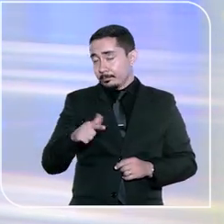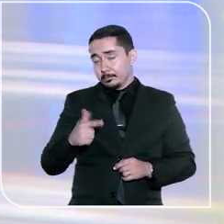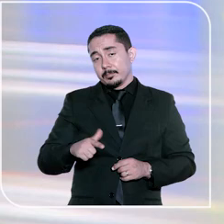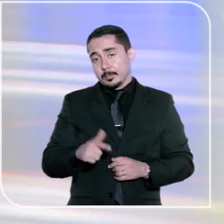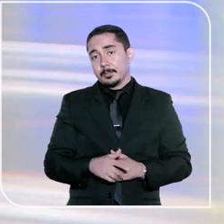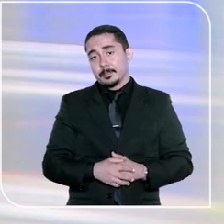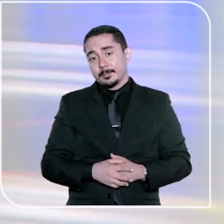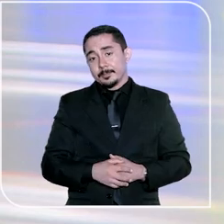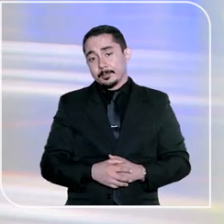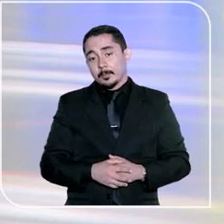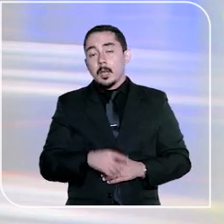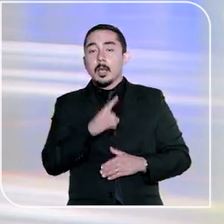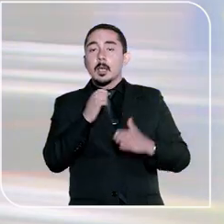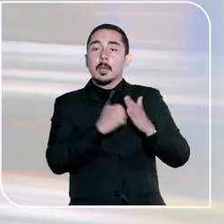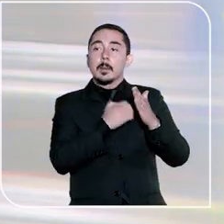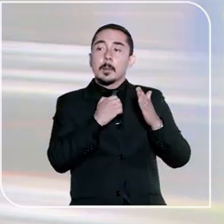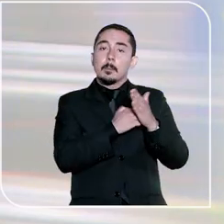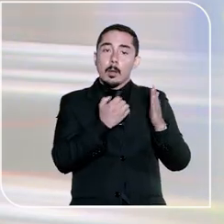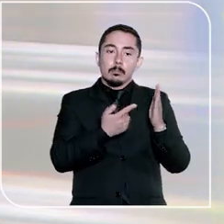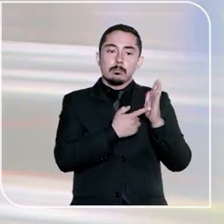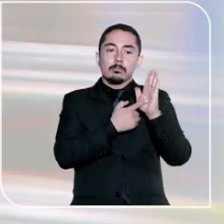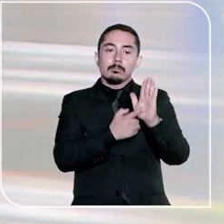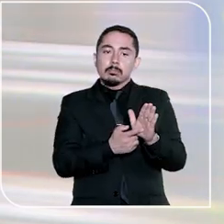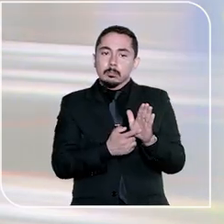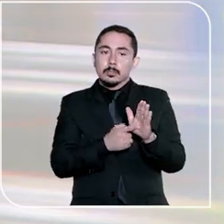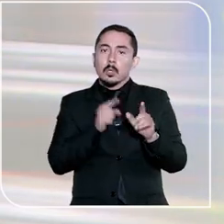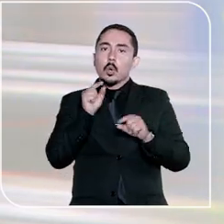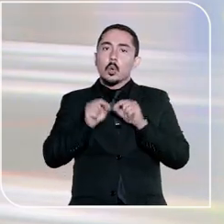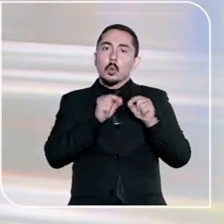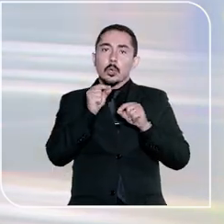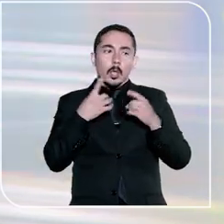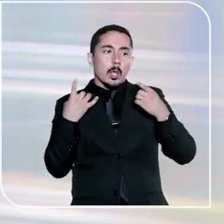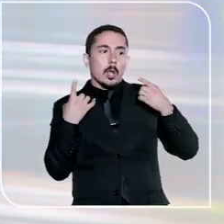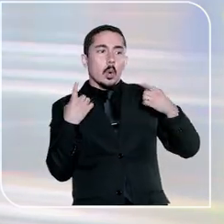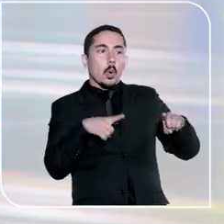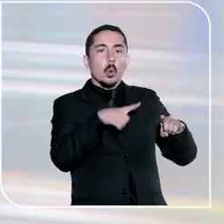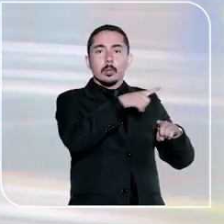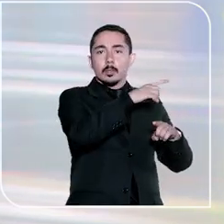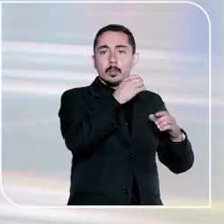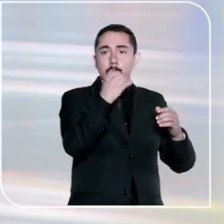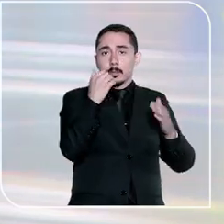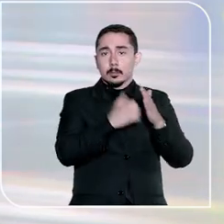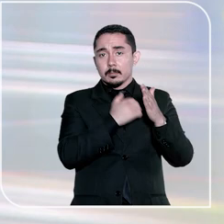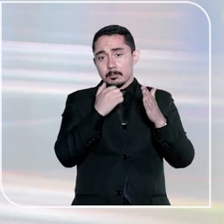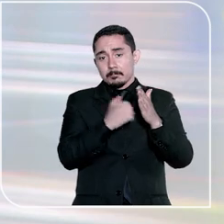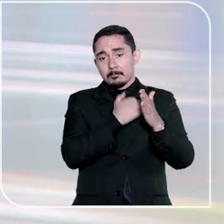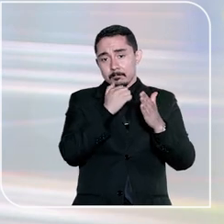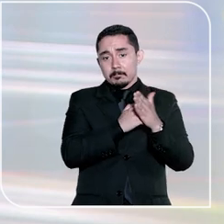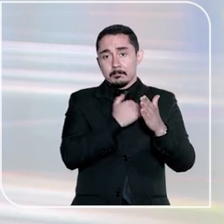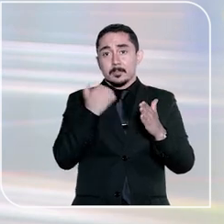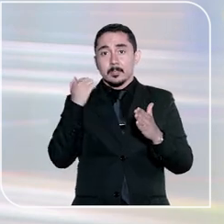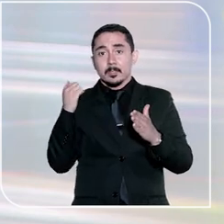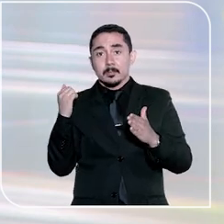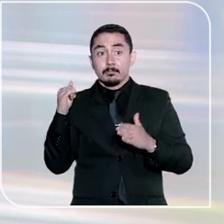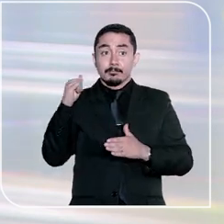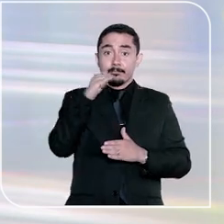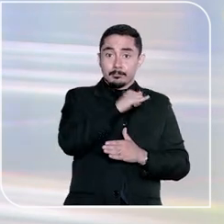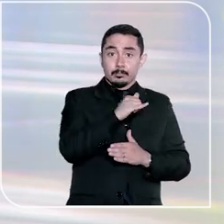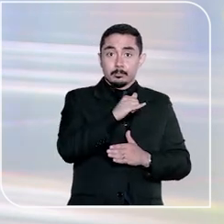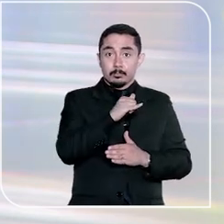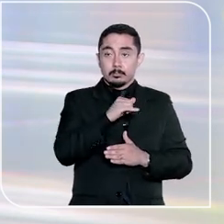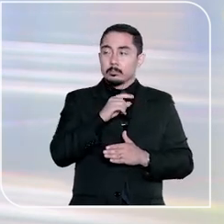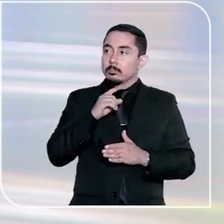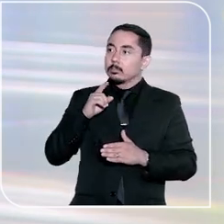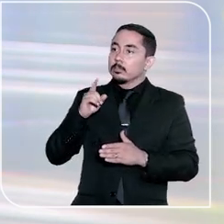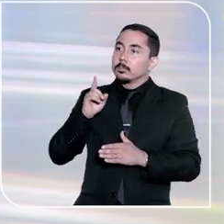cancelamento a empresa de turismo propôs ação de indenização contra a companhia aérea ao passo que a companhia apresentou